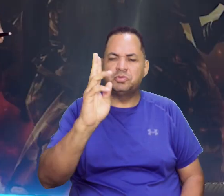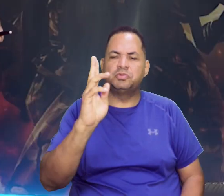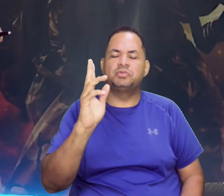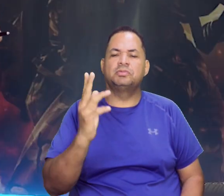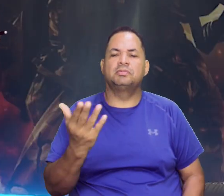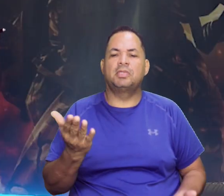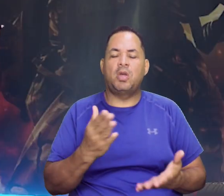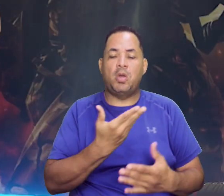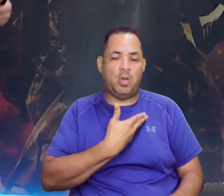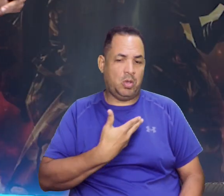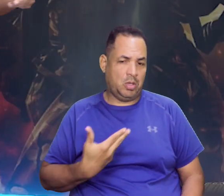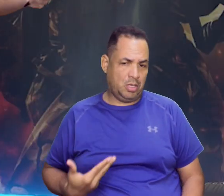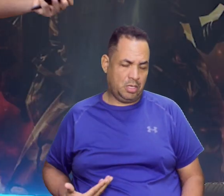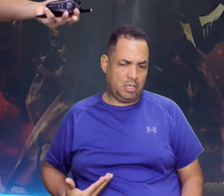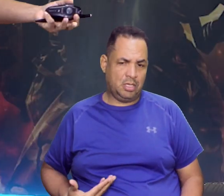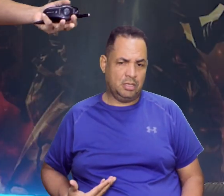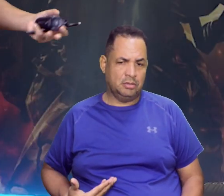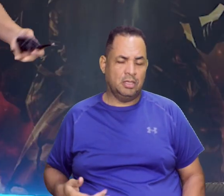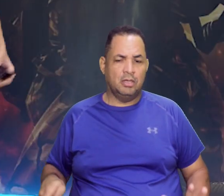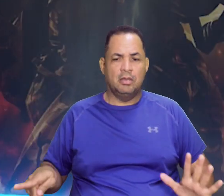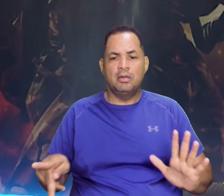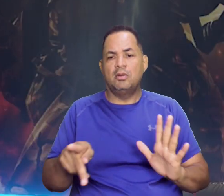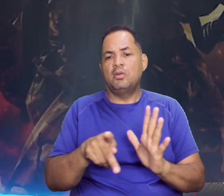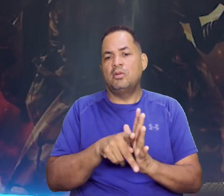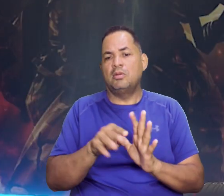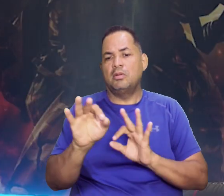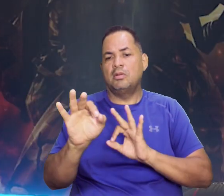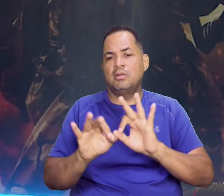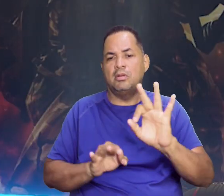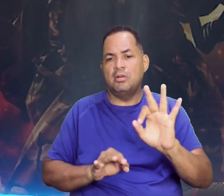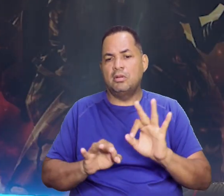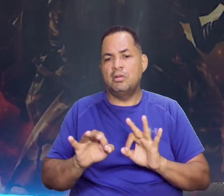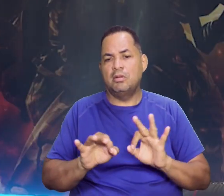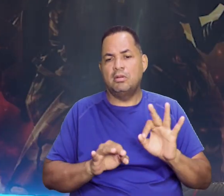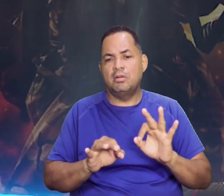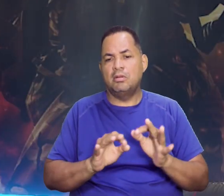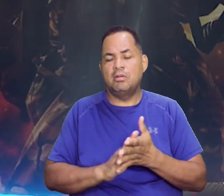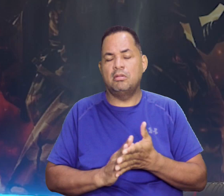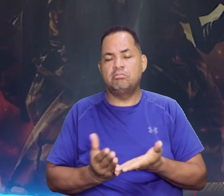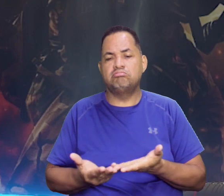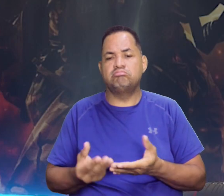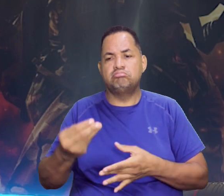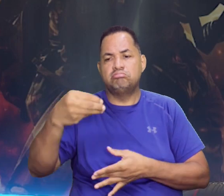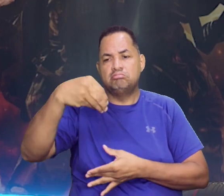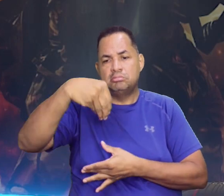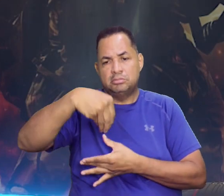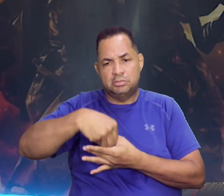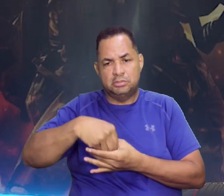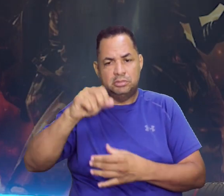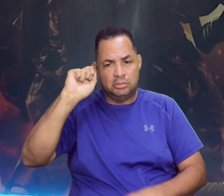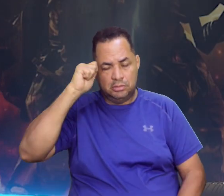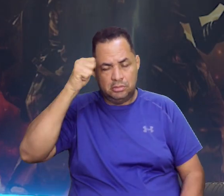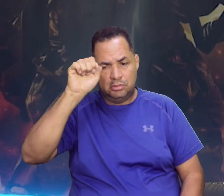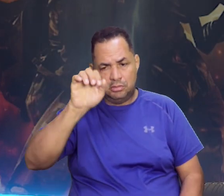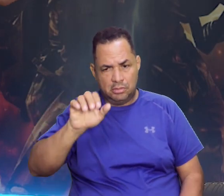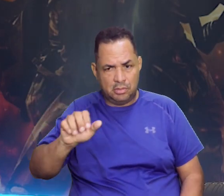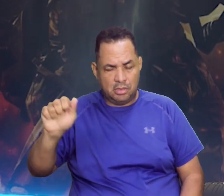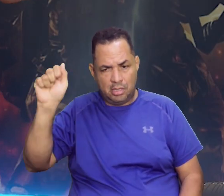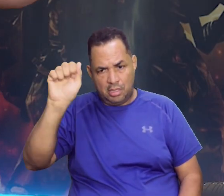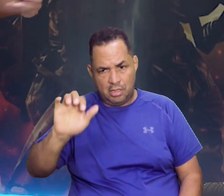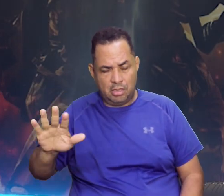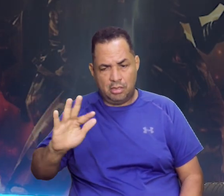o governo era ele próprio quem estabeleceu isso na África. Então,